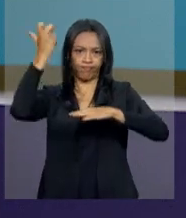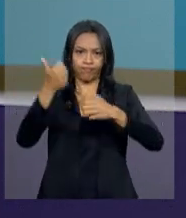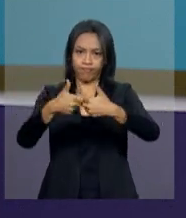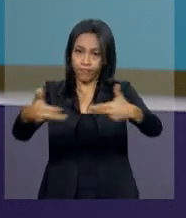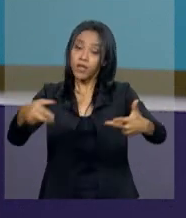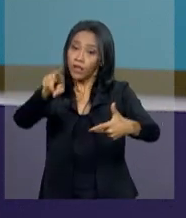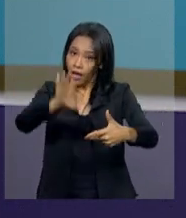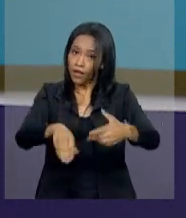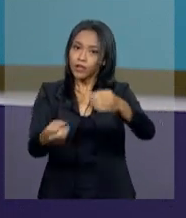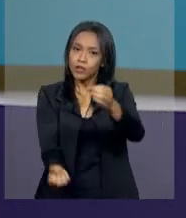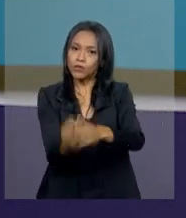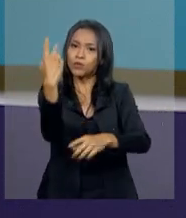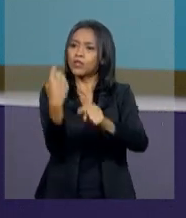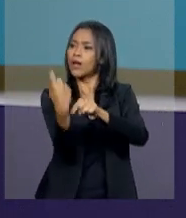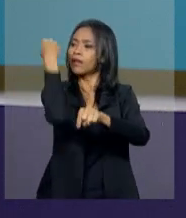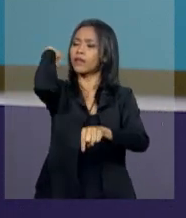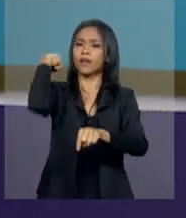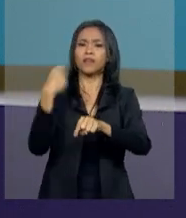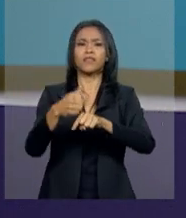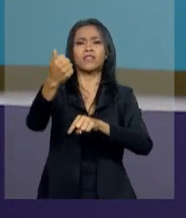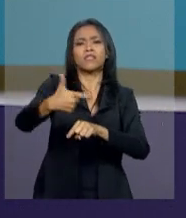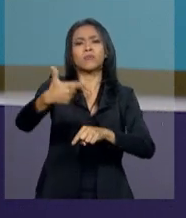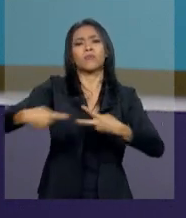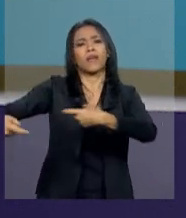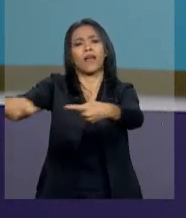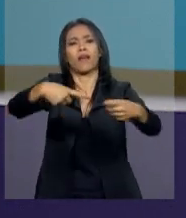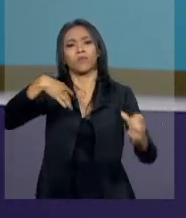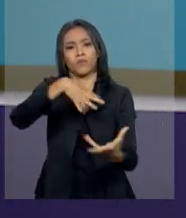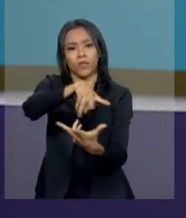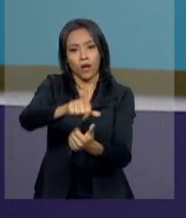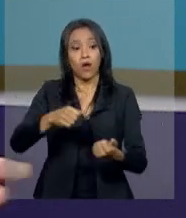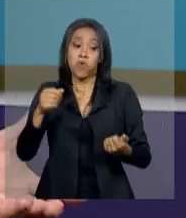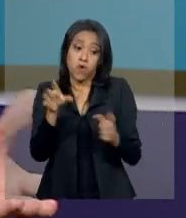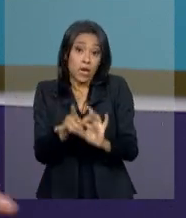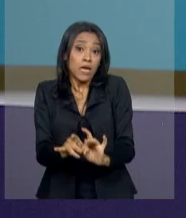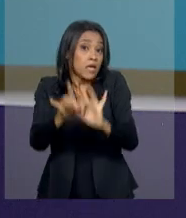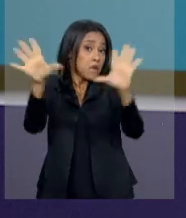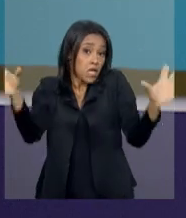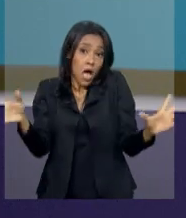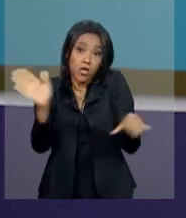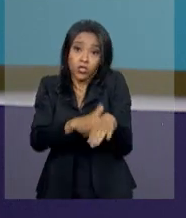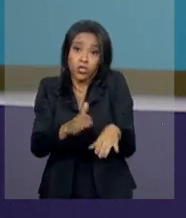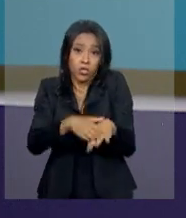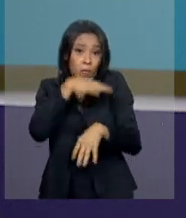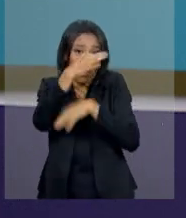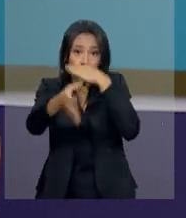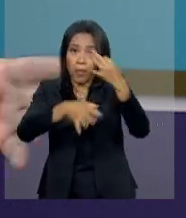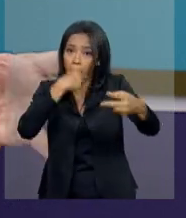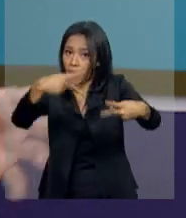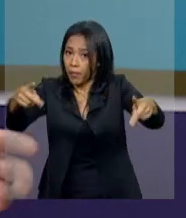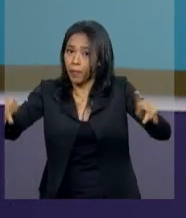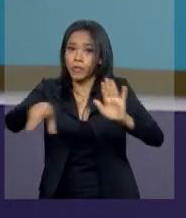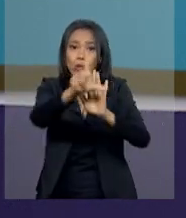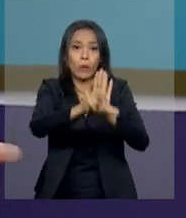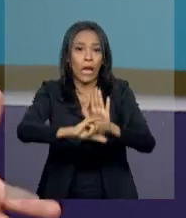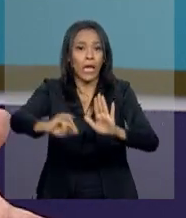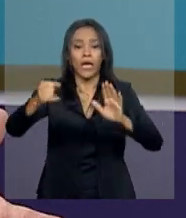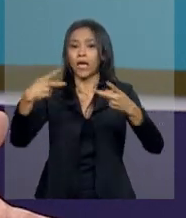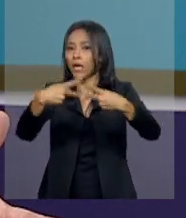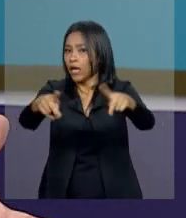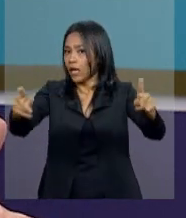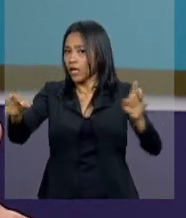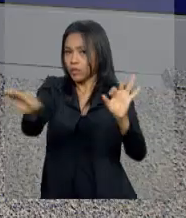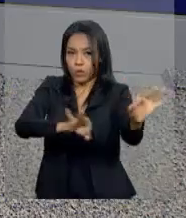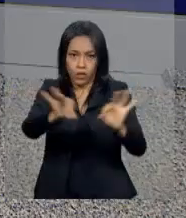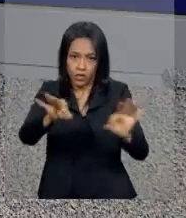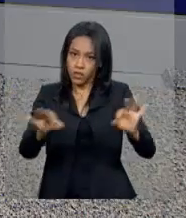Guerra Mundial, ou seja, os povos, eles têm o direito, à liberdade de criar as suas leis, o seu sistema jurídico, a sua ordem